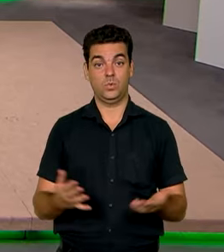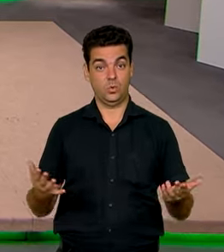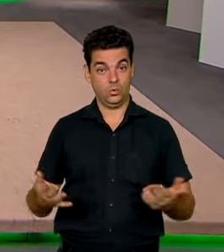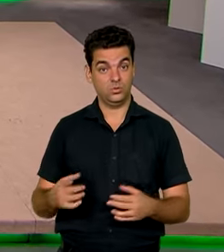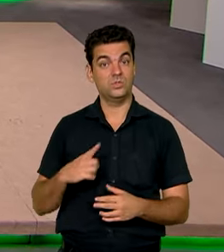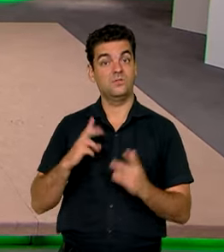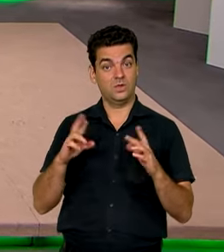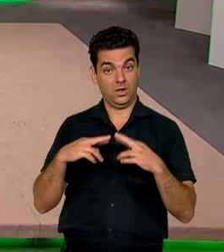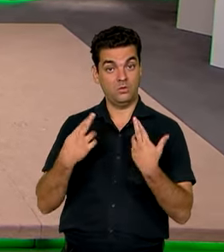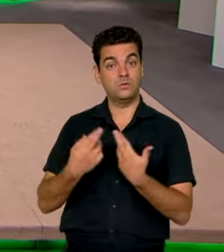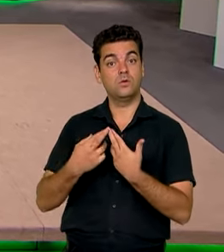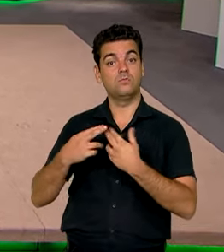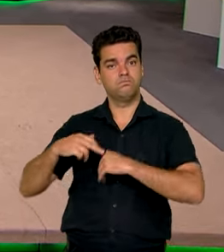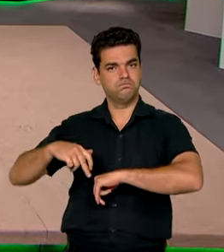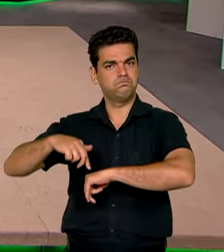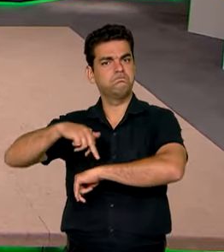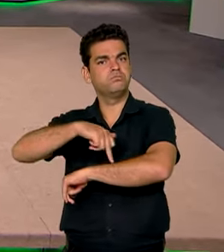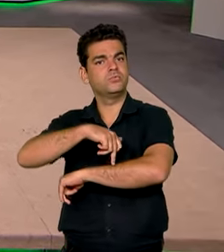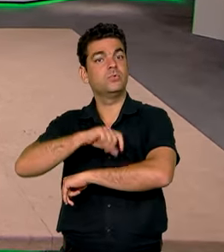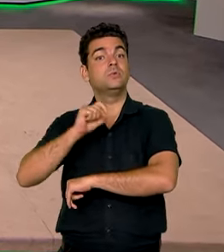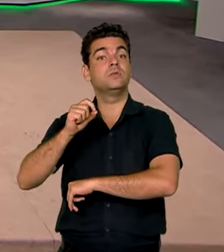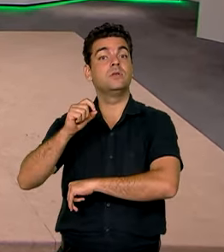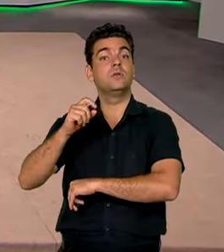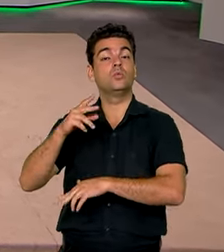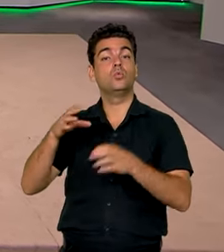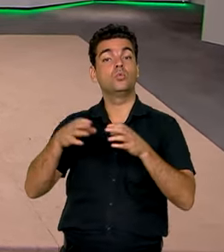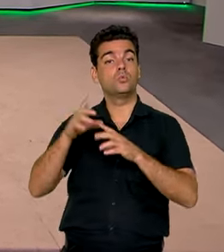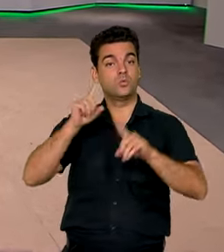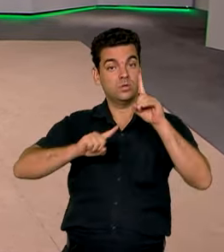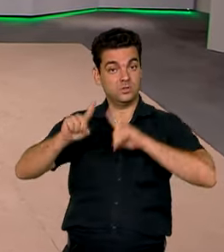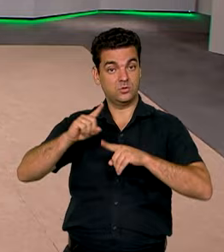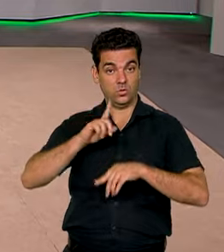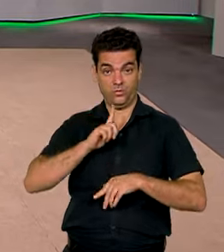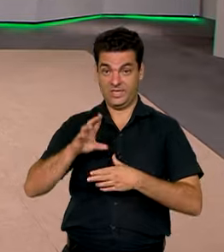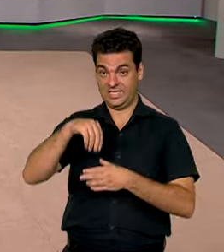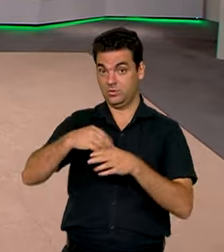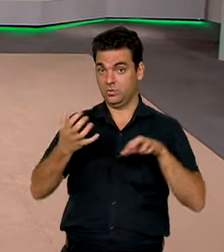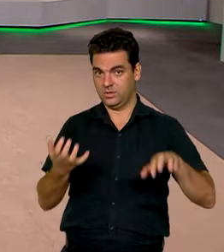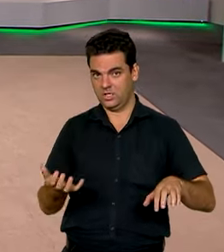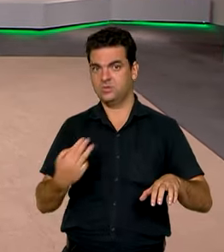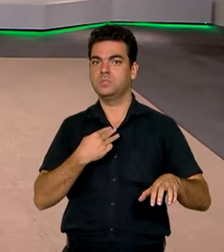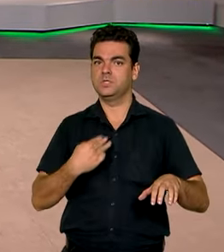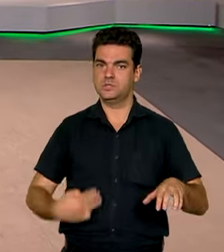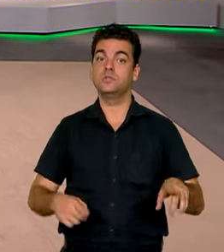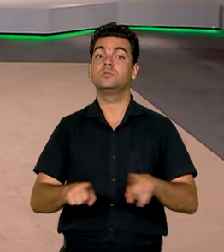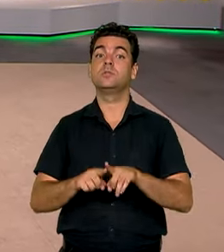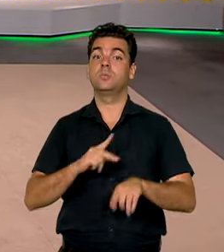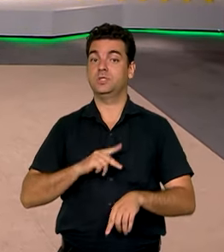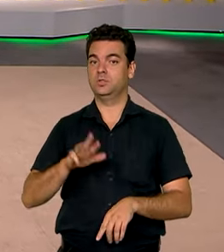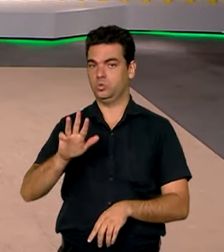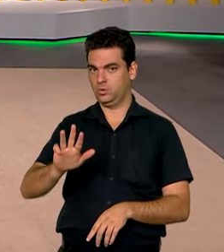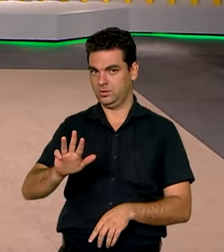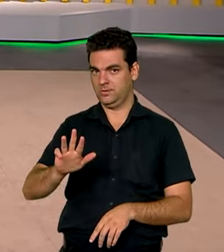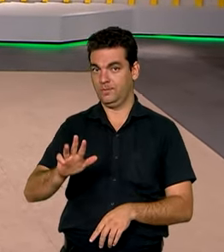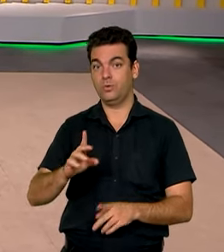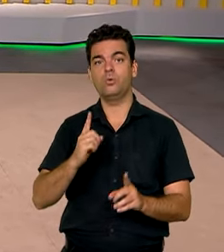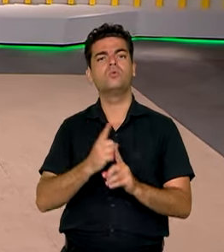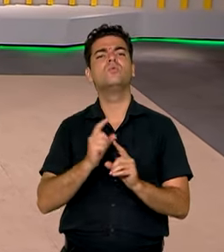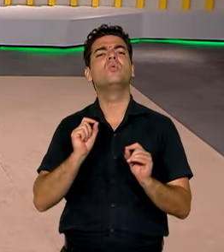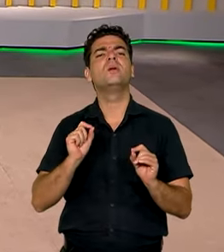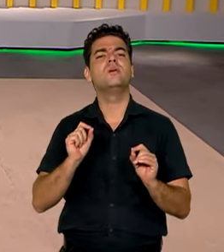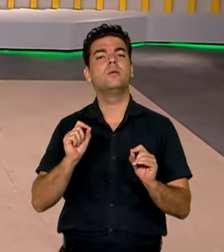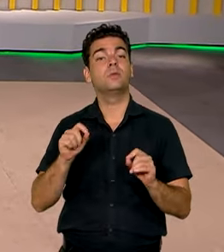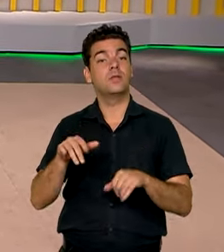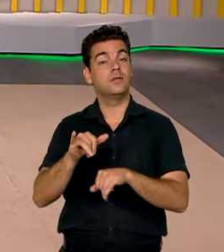hoje ocorreu uma reunião no Palácio do Planalto entre líderes do governo no Congresso, ministros e o presidente Lula. O encontro foi